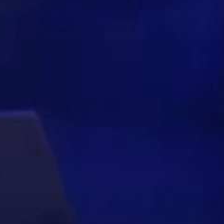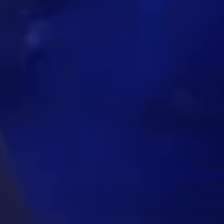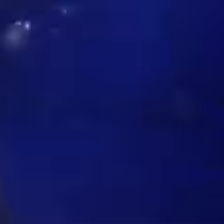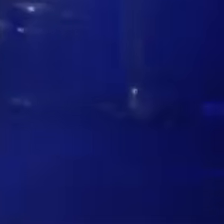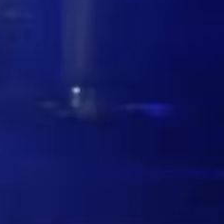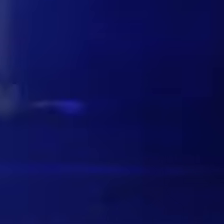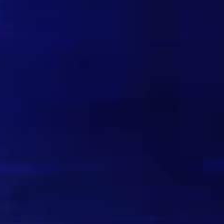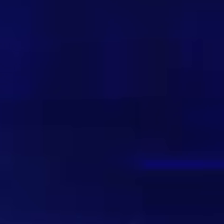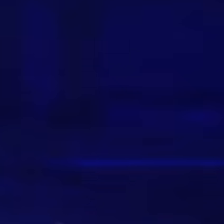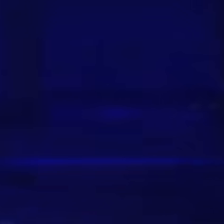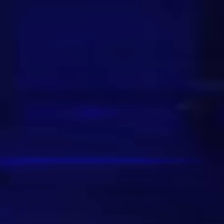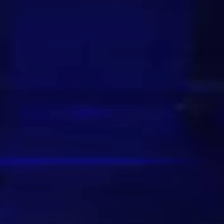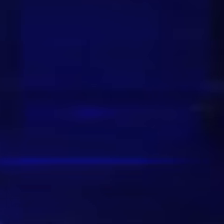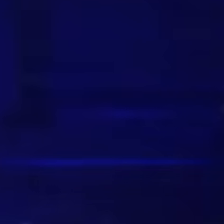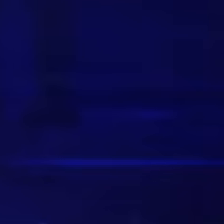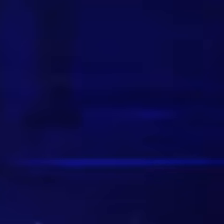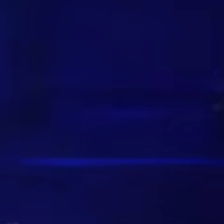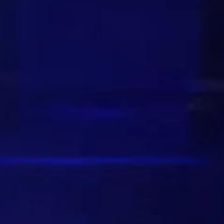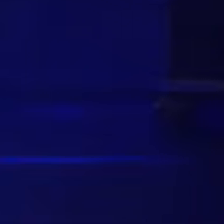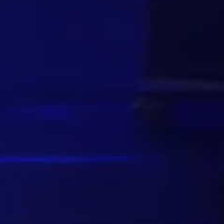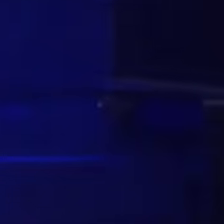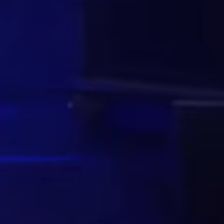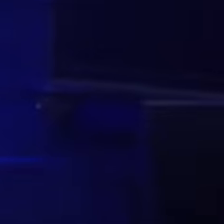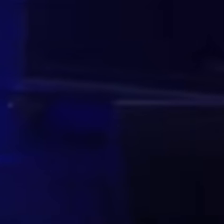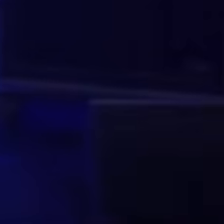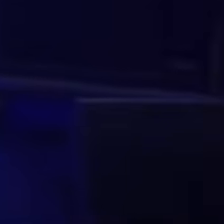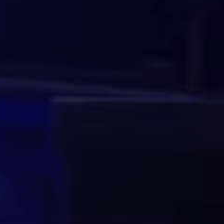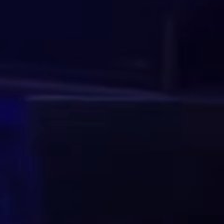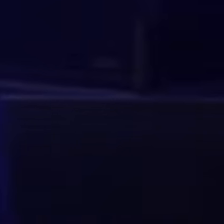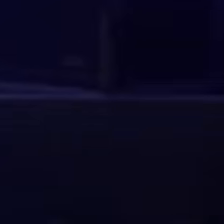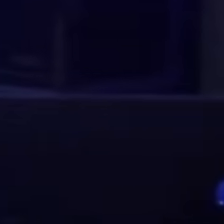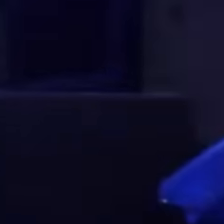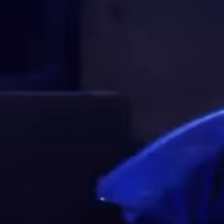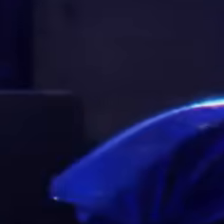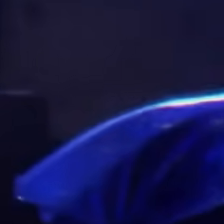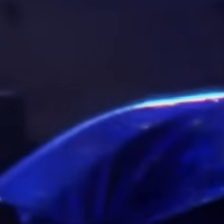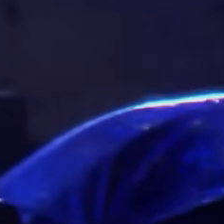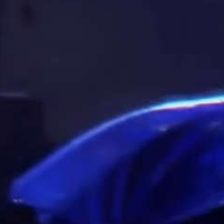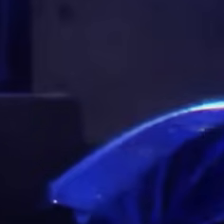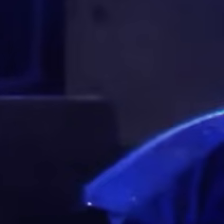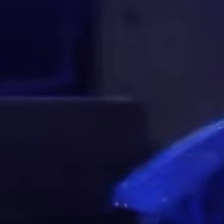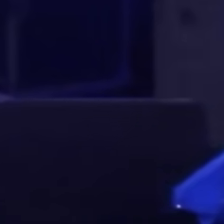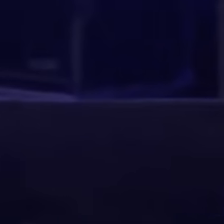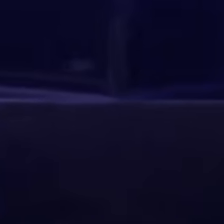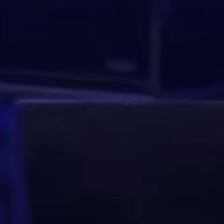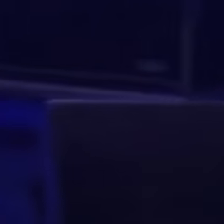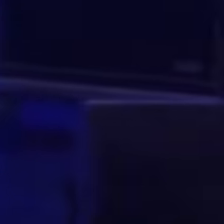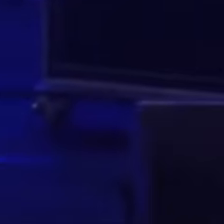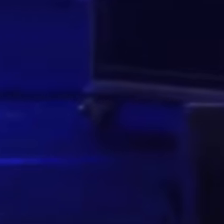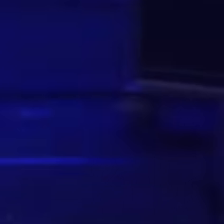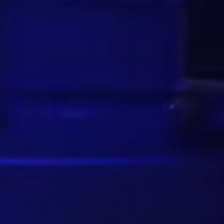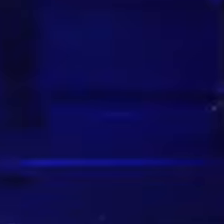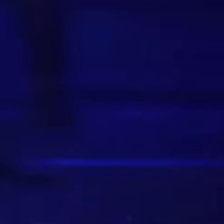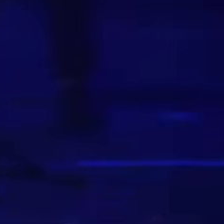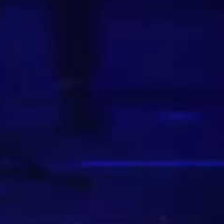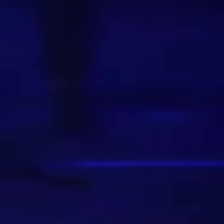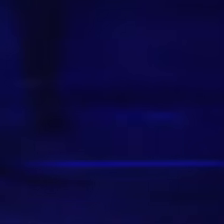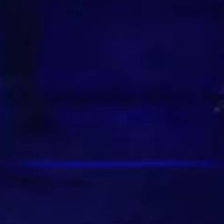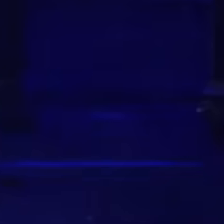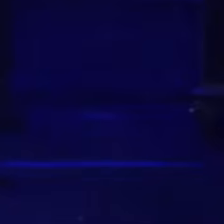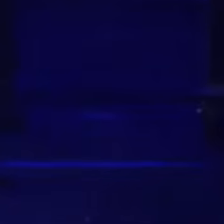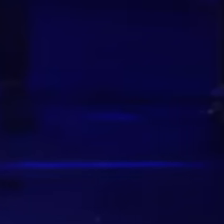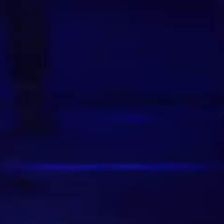desesperada. Vejam o seguinte, ó. Quem precisa de terapia é essa mãe. Ela precisa curar a